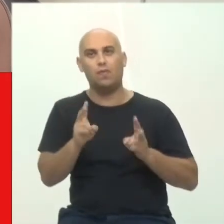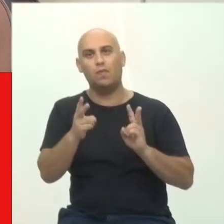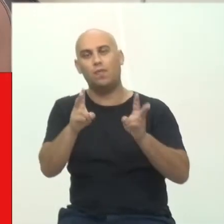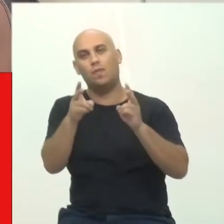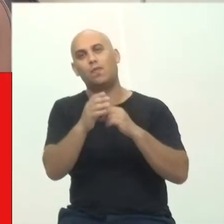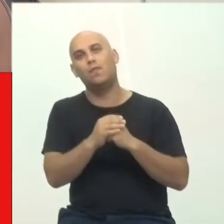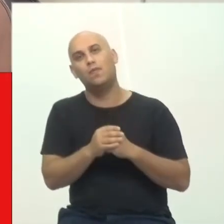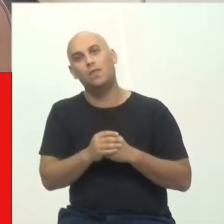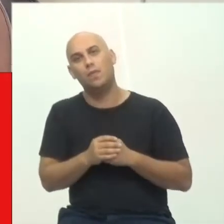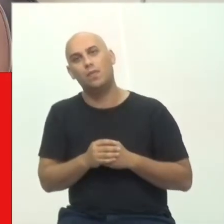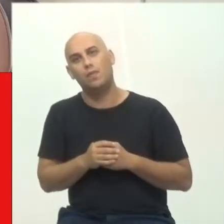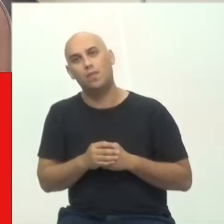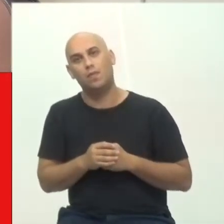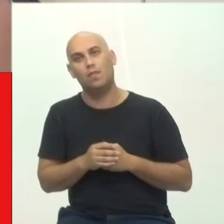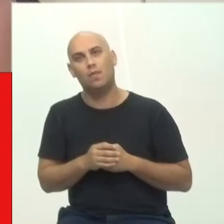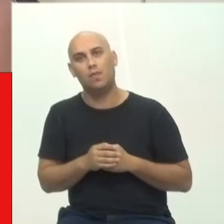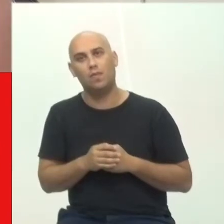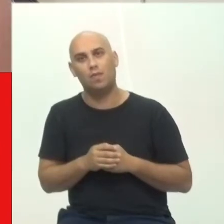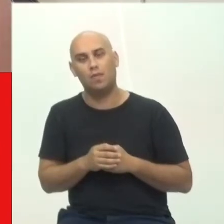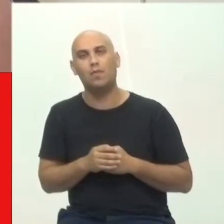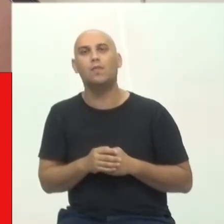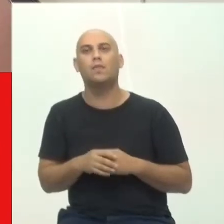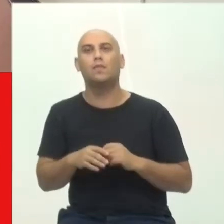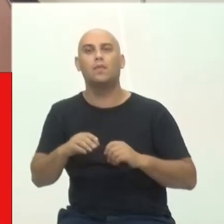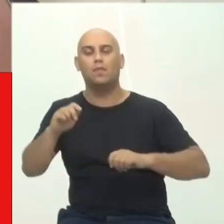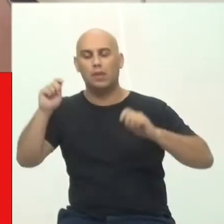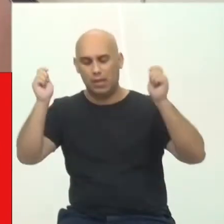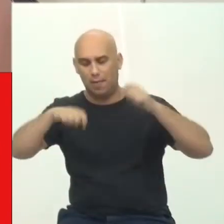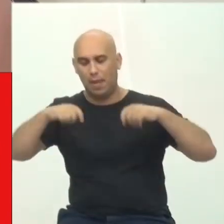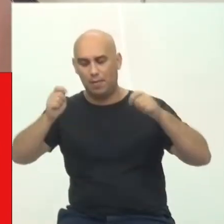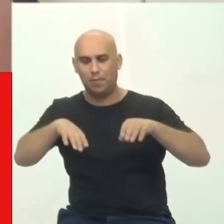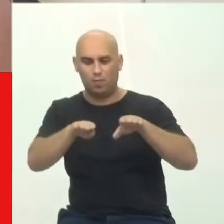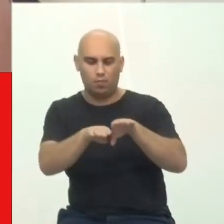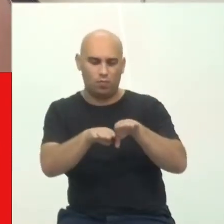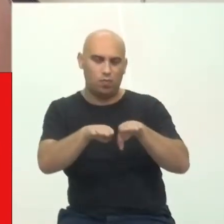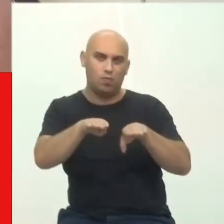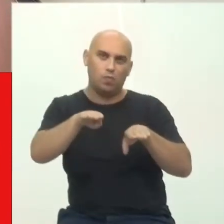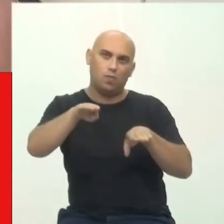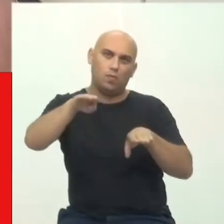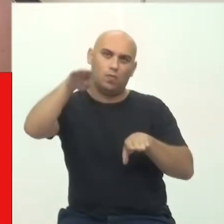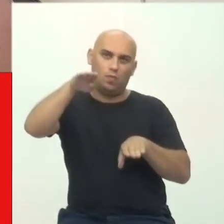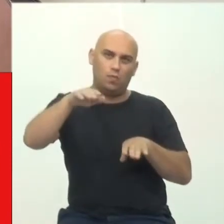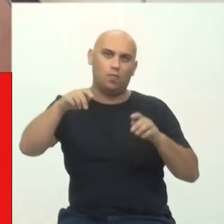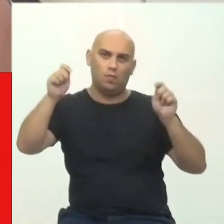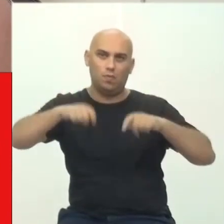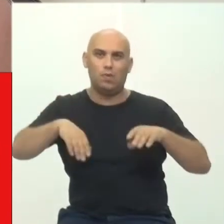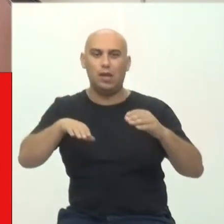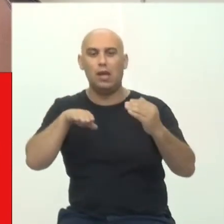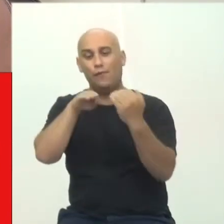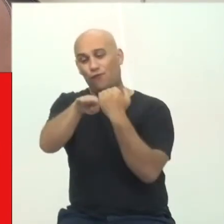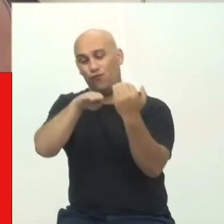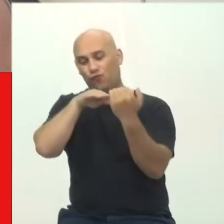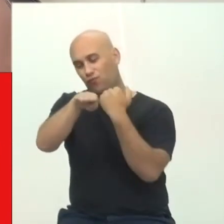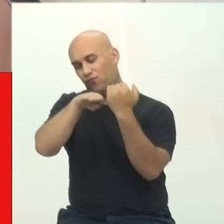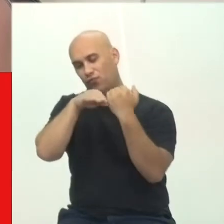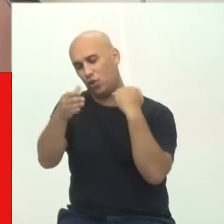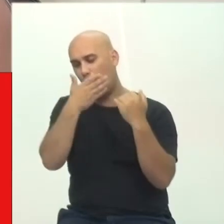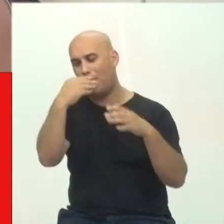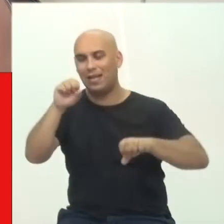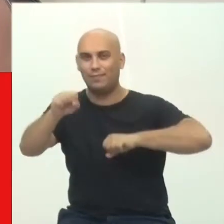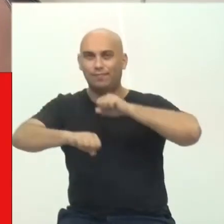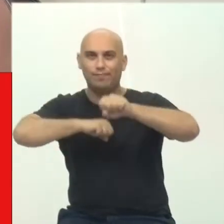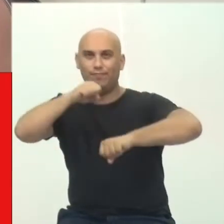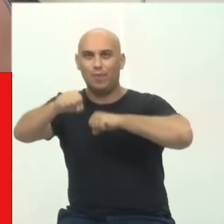entendendo? Isso, fazer pelo bairro da Juventude, com um elevado, porque me parece que daria mais fluxo para a ciclovia, tão